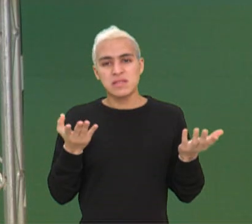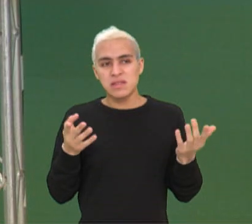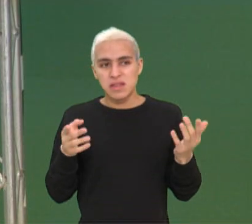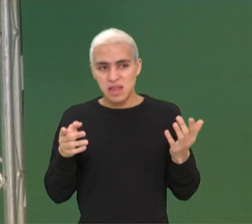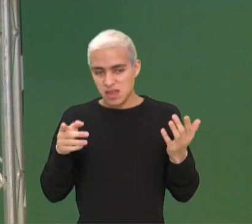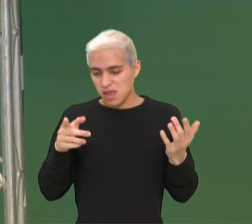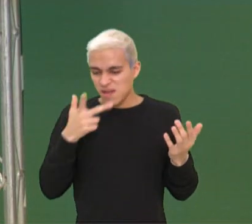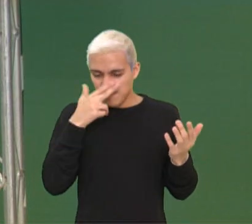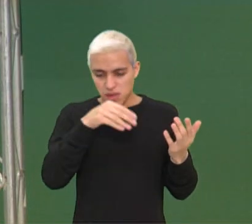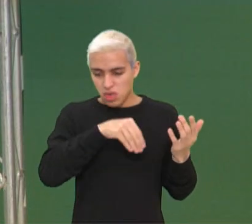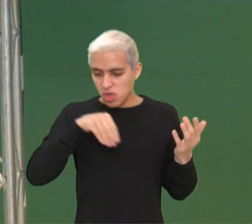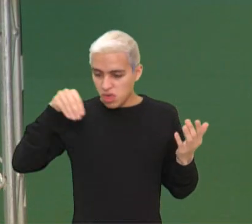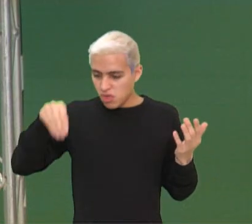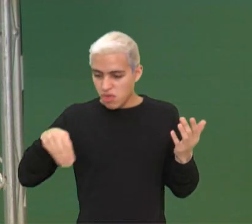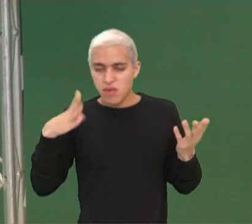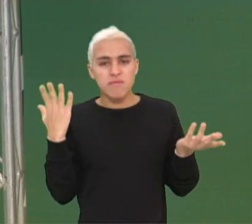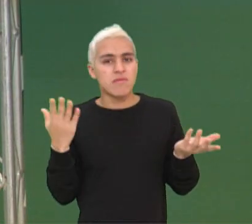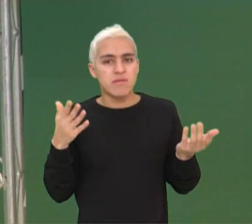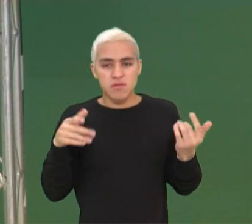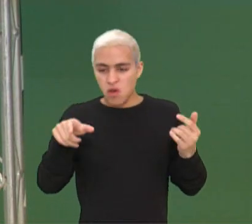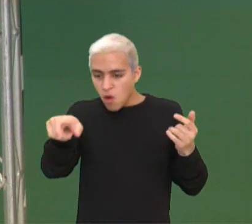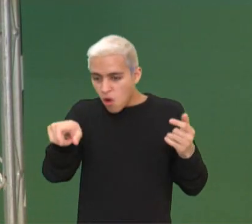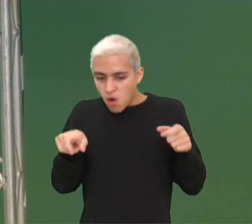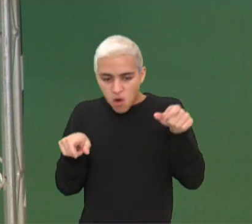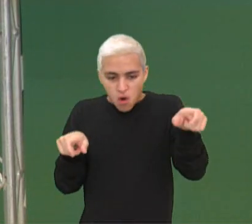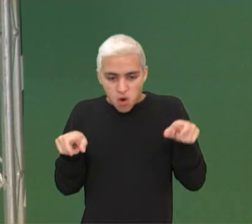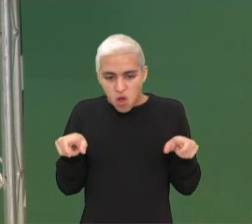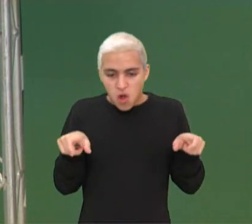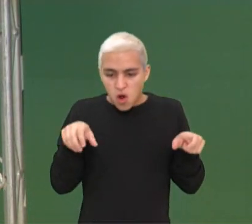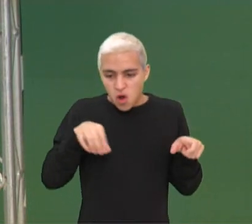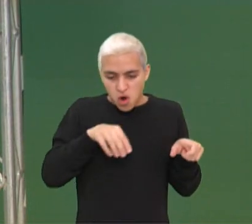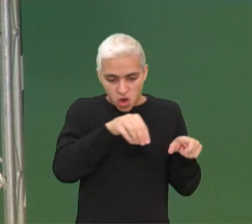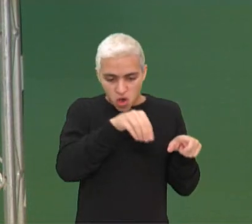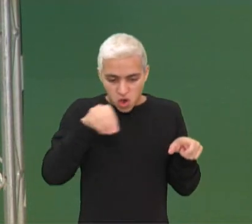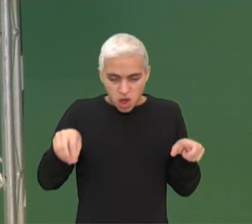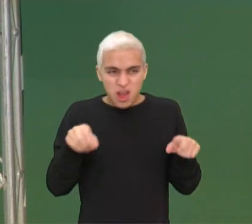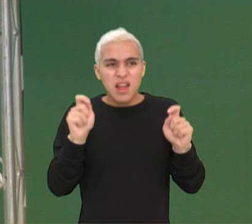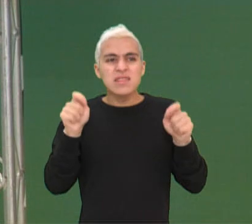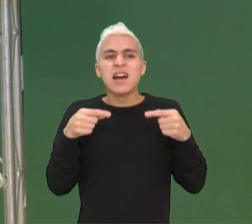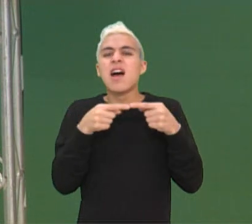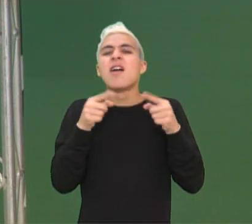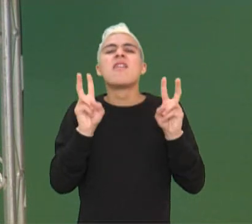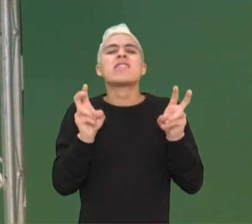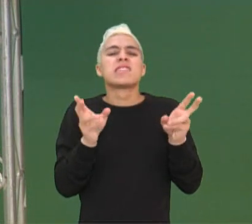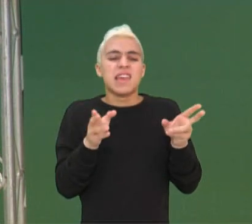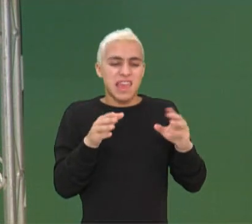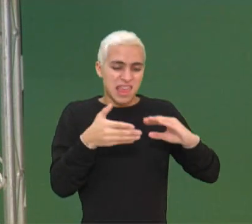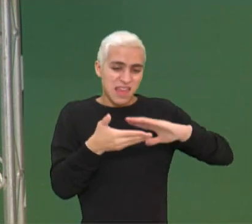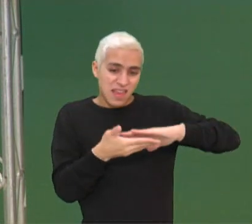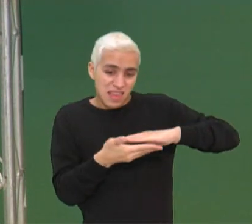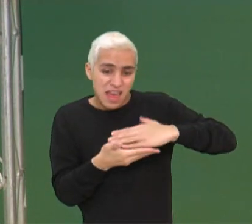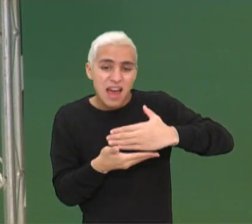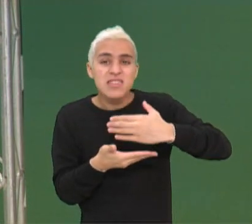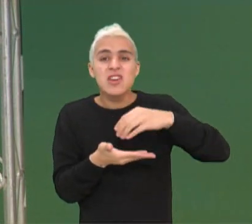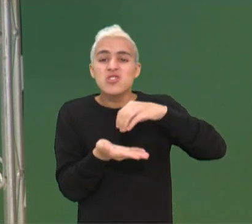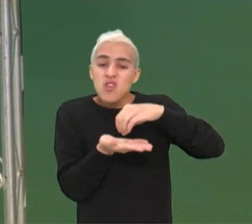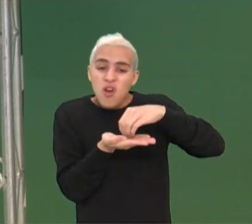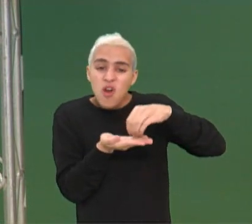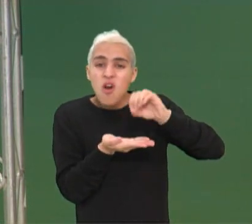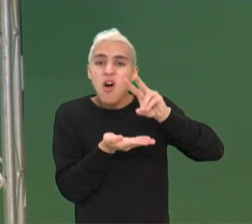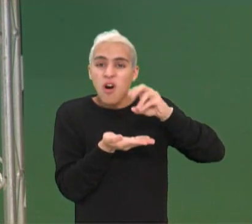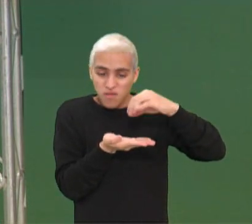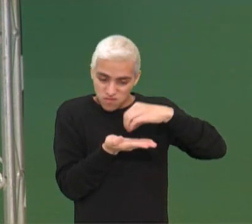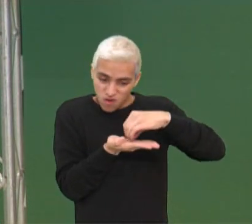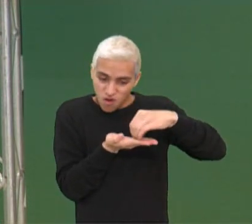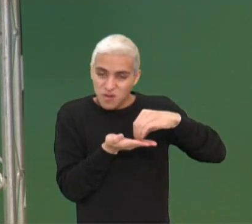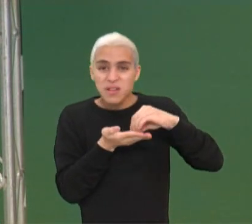aqui no seu depósito. E veja, repare, né? Ele pode ser feito com uma caixinha de ovo. Então ele vai ter a mesma, os buraquinhos ali,